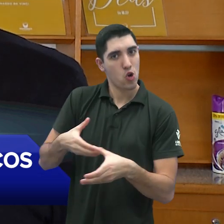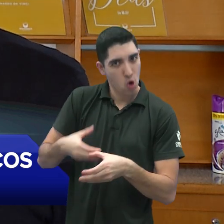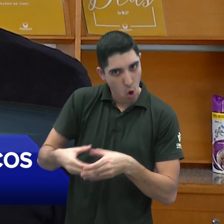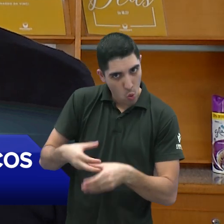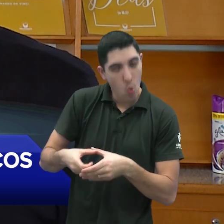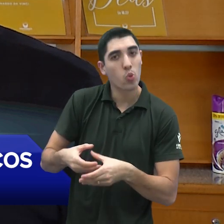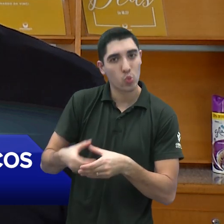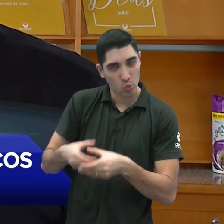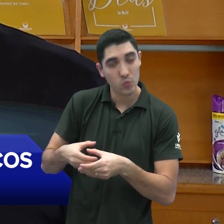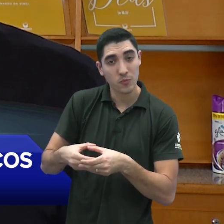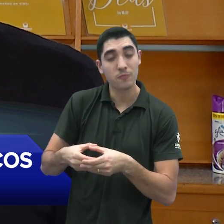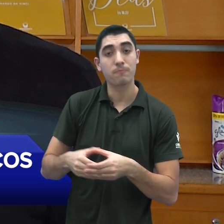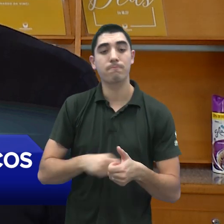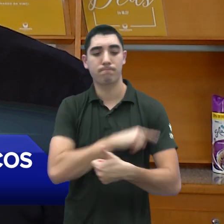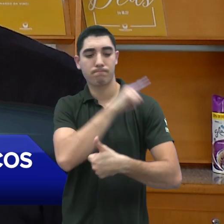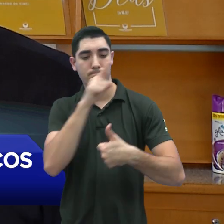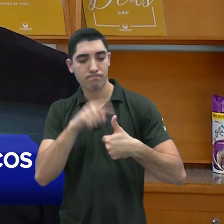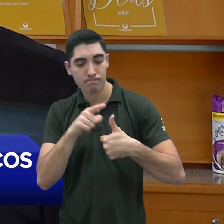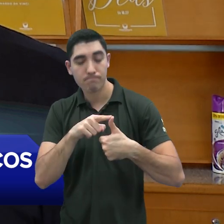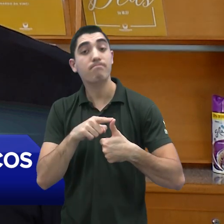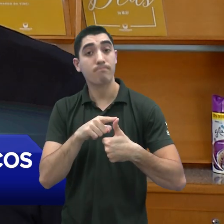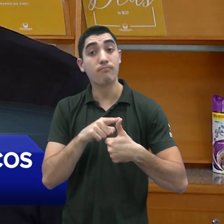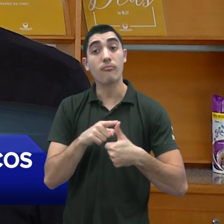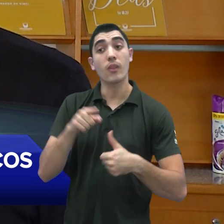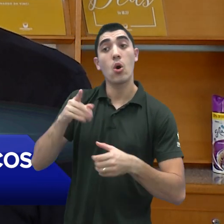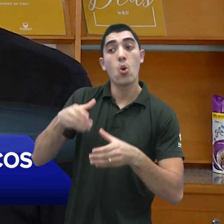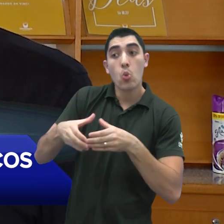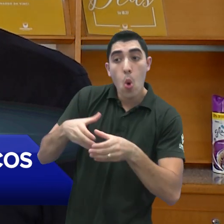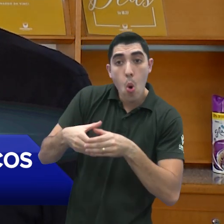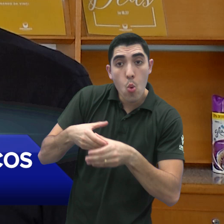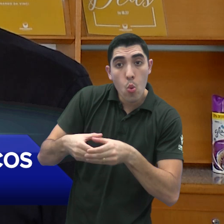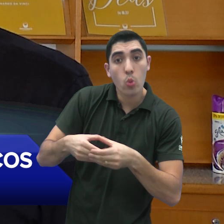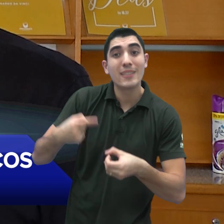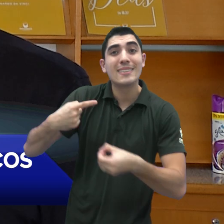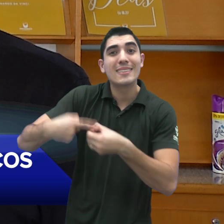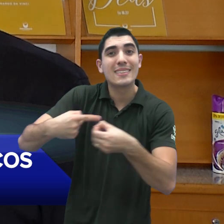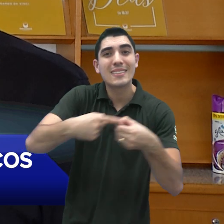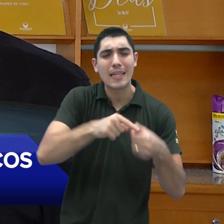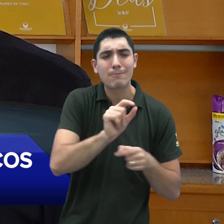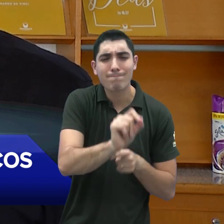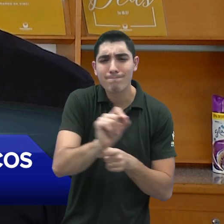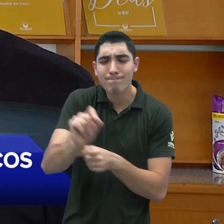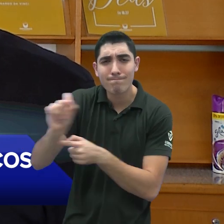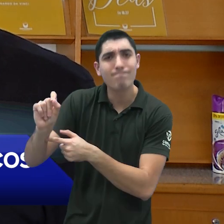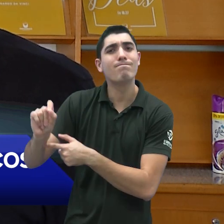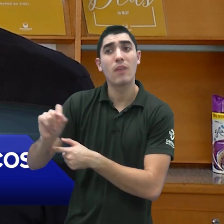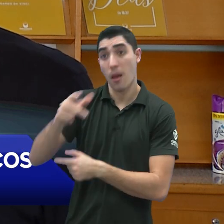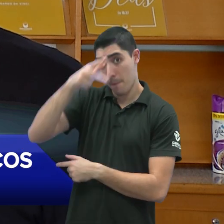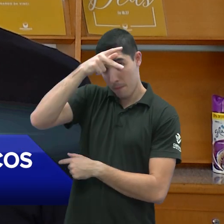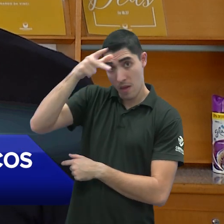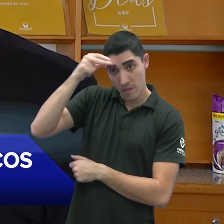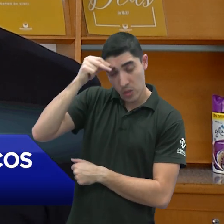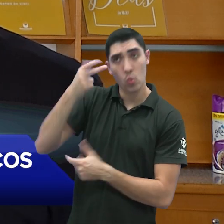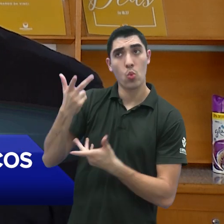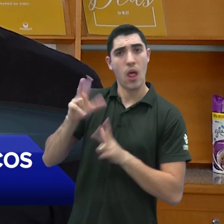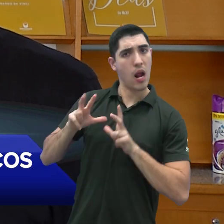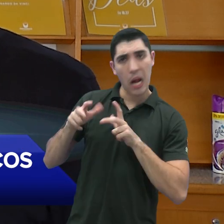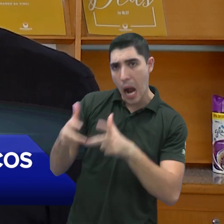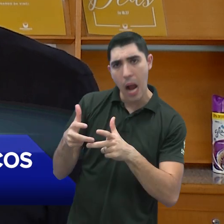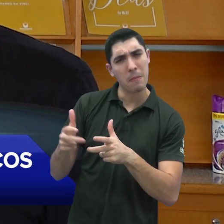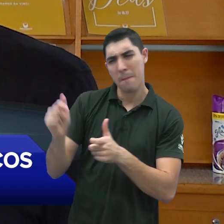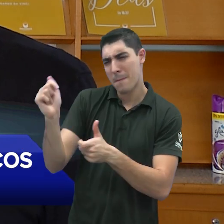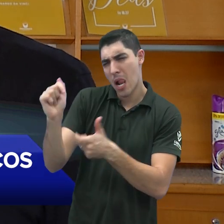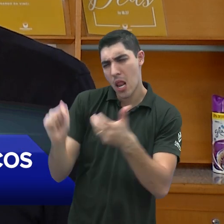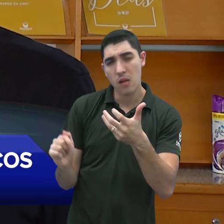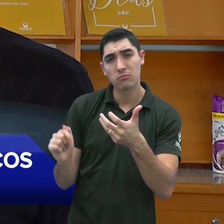área administrativa. Nós temos concursos também municipais previstos aí para a Prefeitura, Câmara